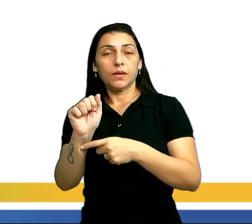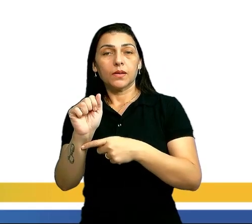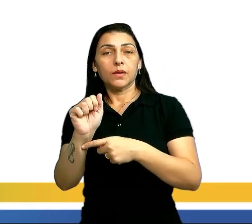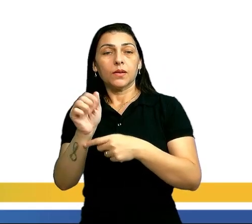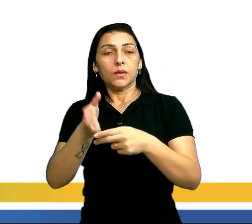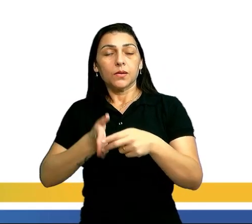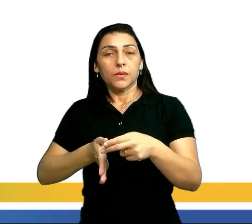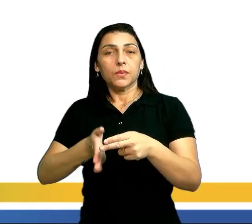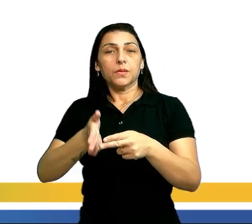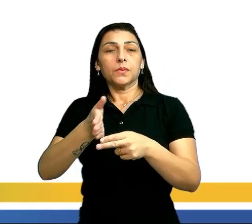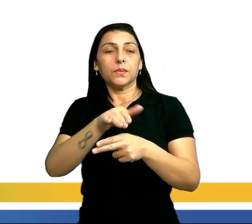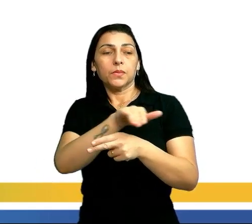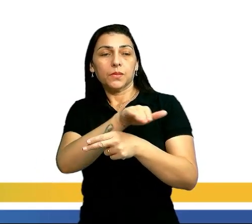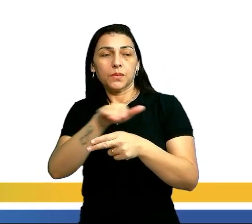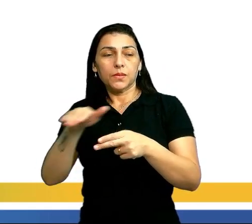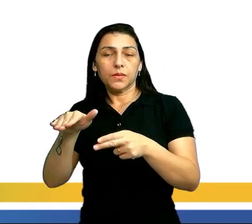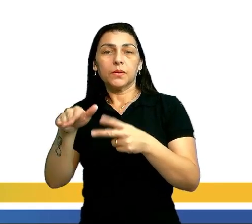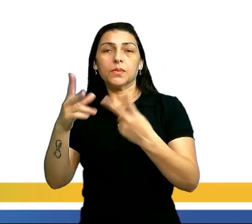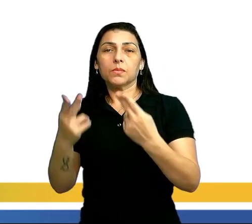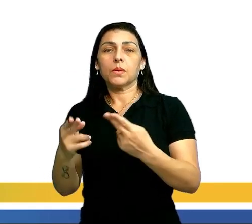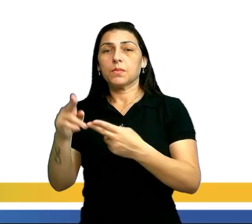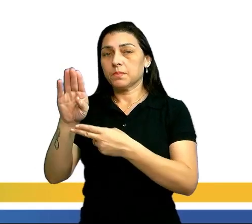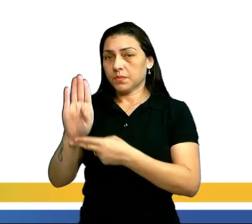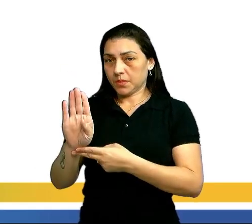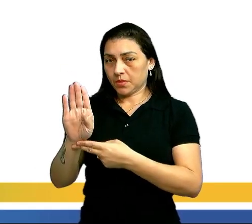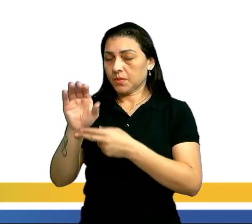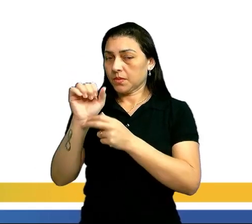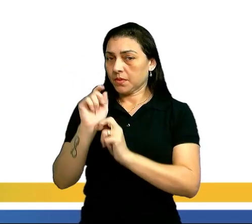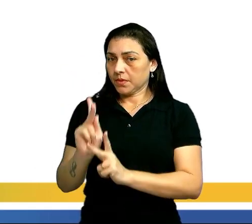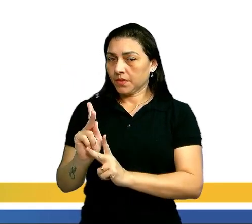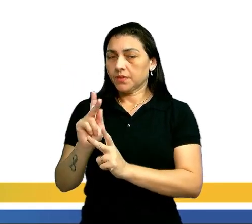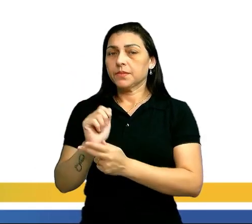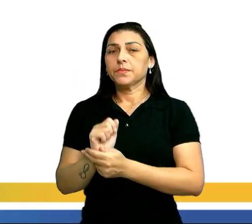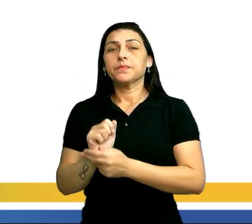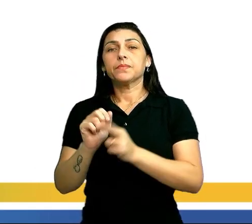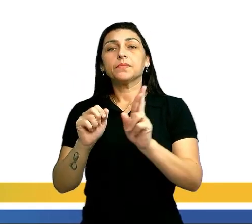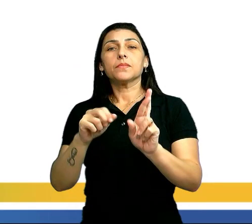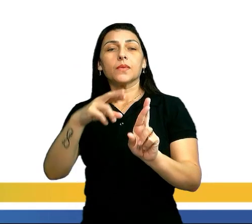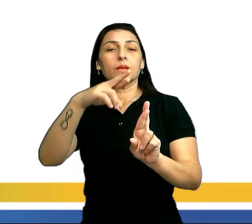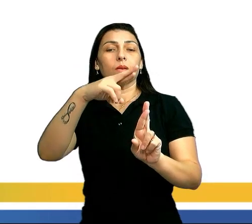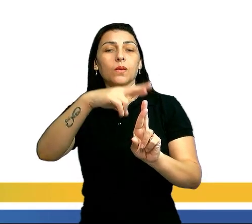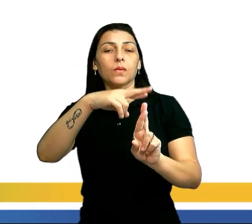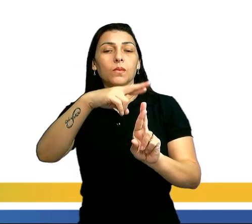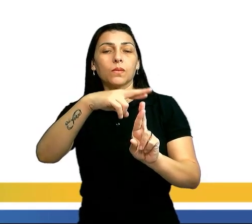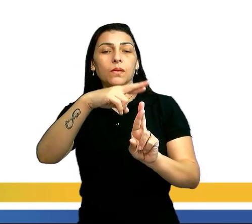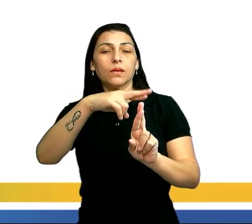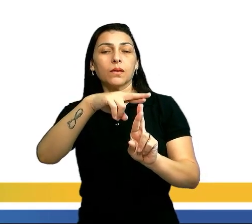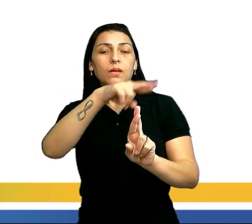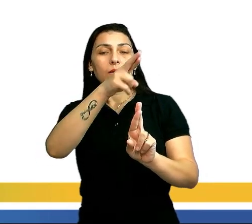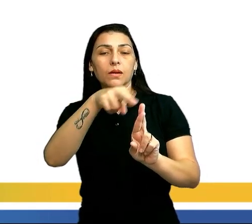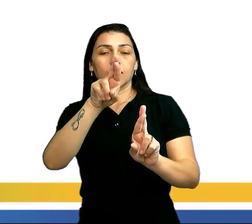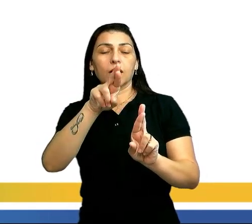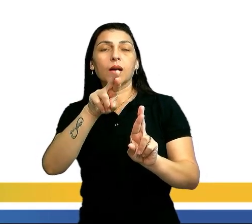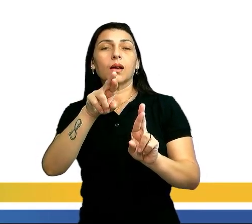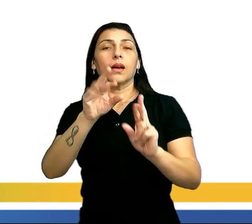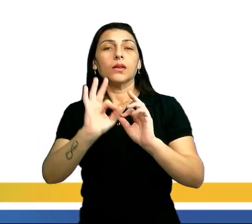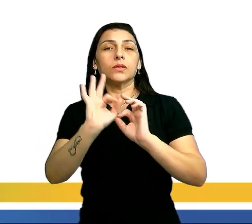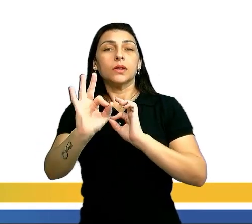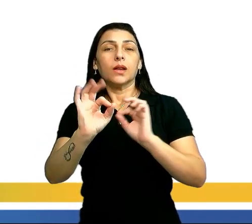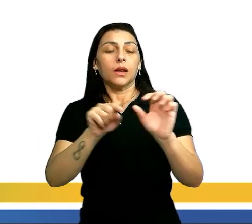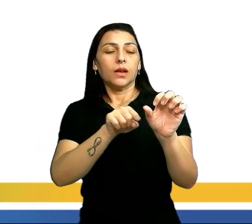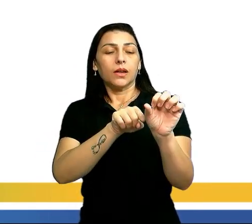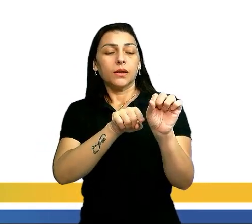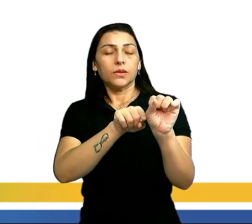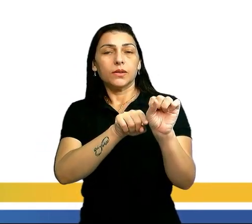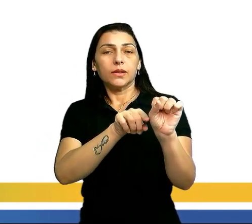no eixo das abscissas y igual a B, ok? E o raio é essa distância do centro até a